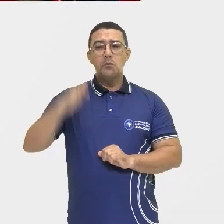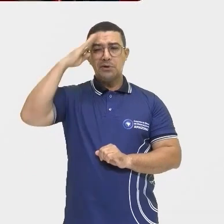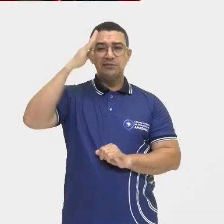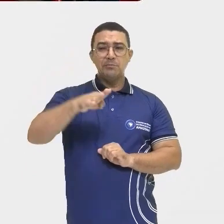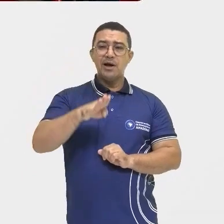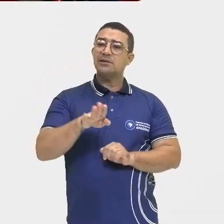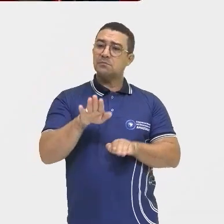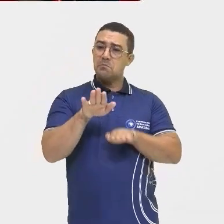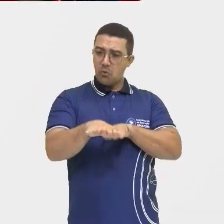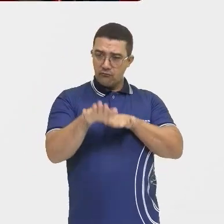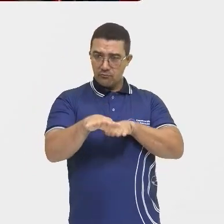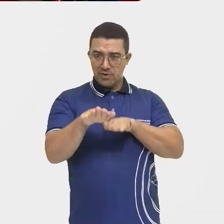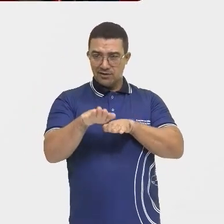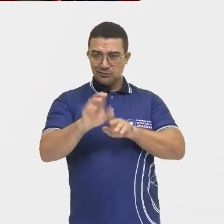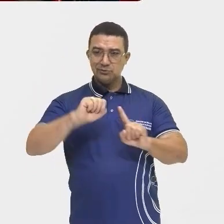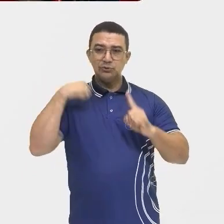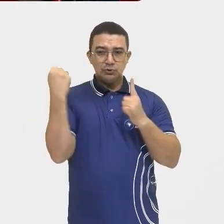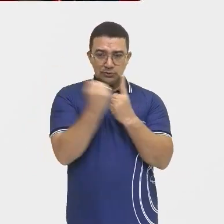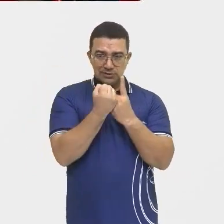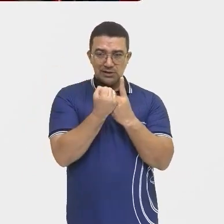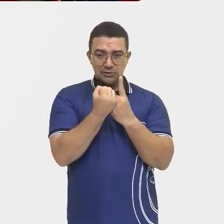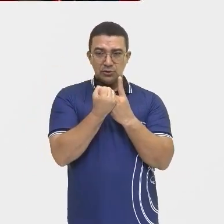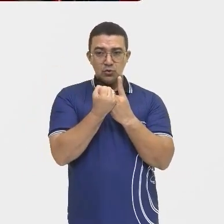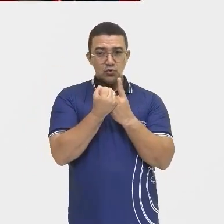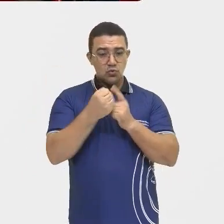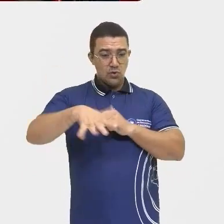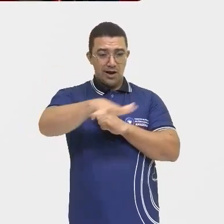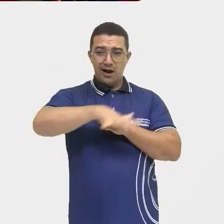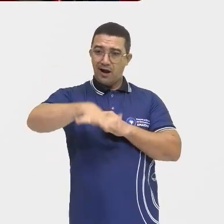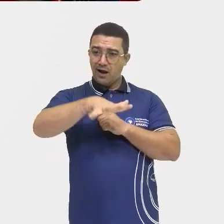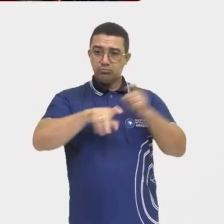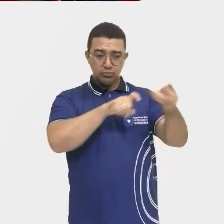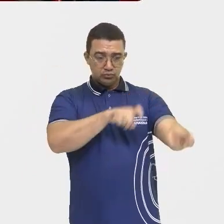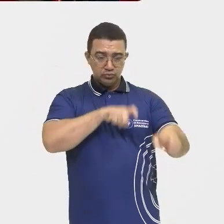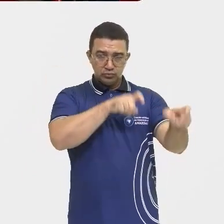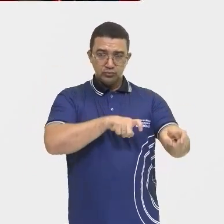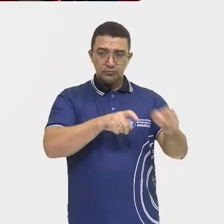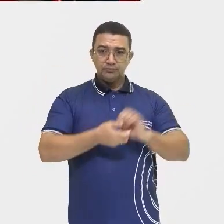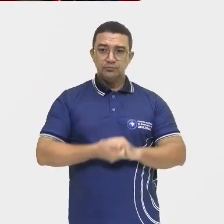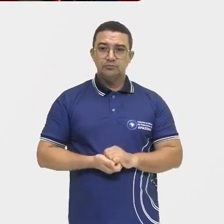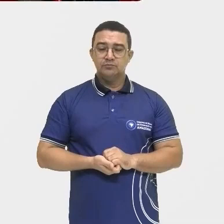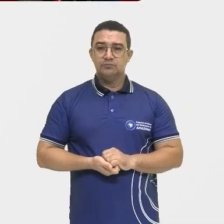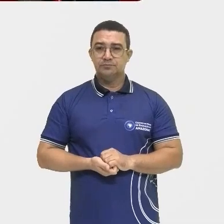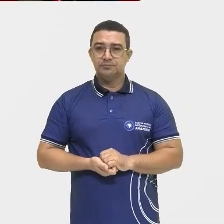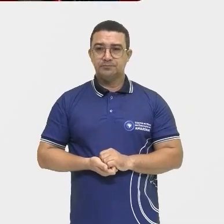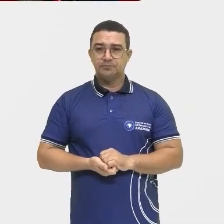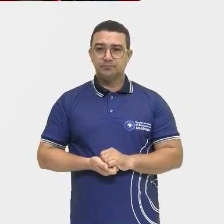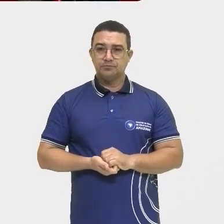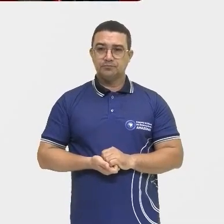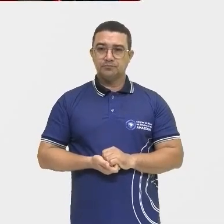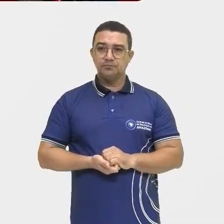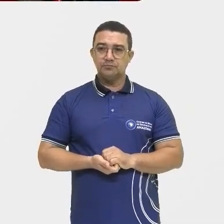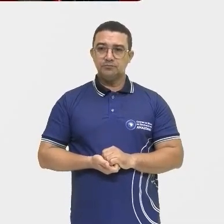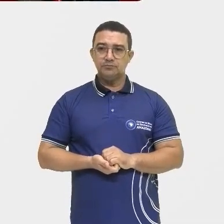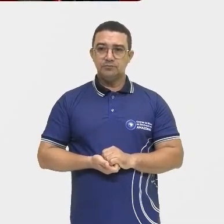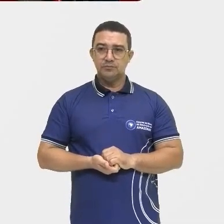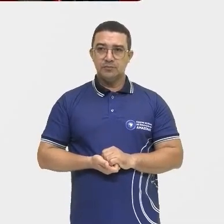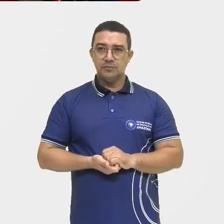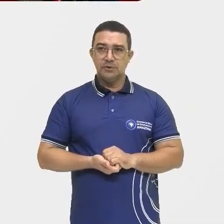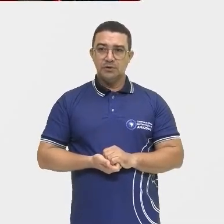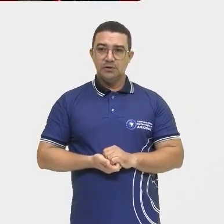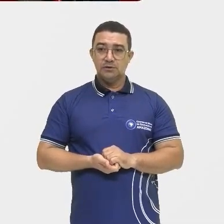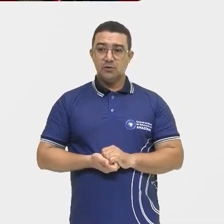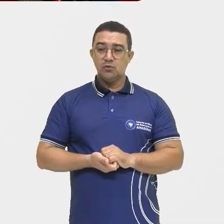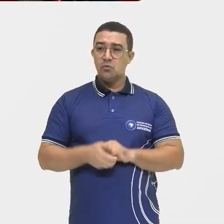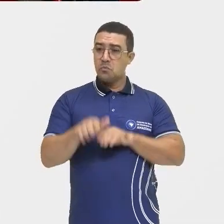principais movimentos sociais no campo, eles são instituídos para que os trabalhadores rurais, eles lutem pelos